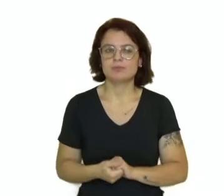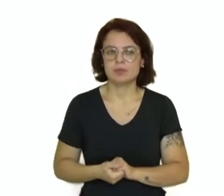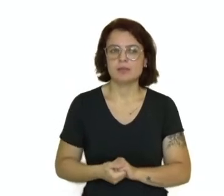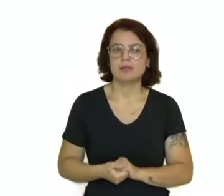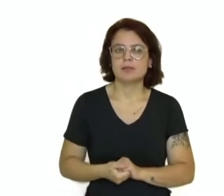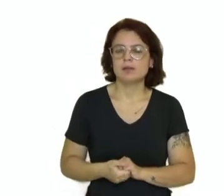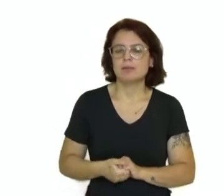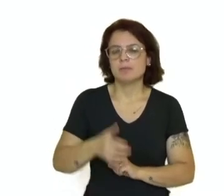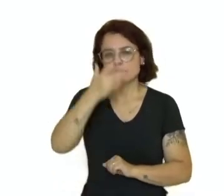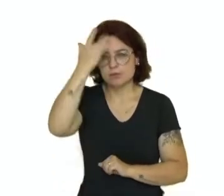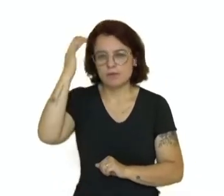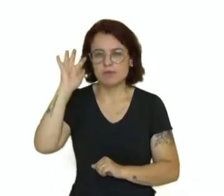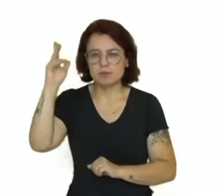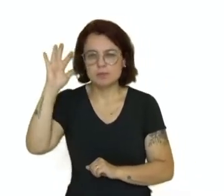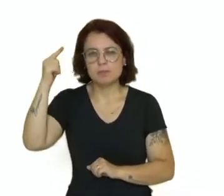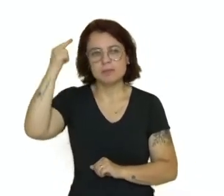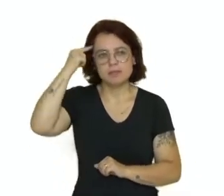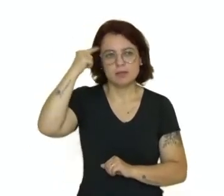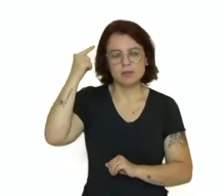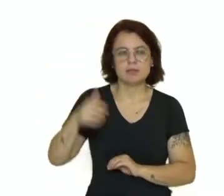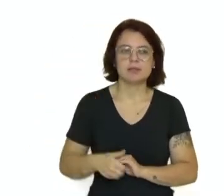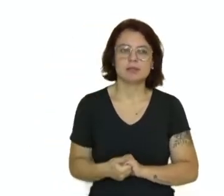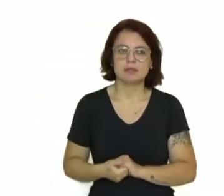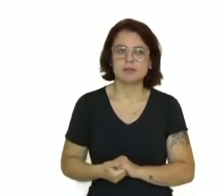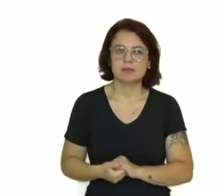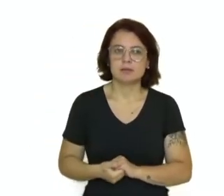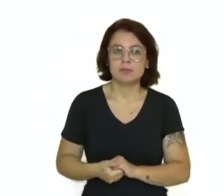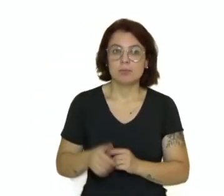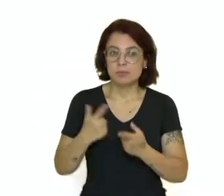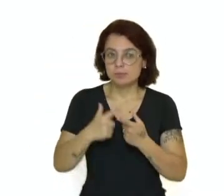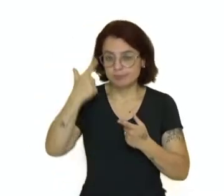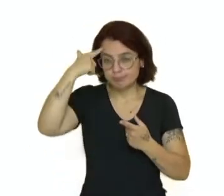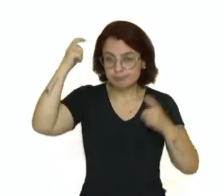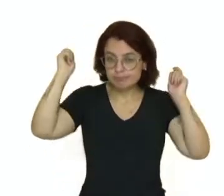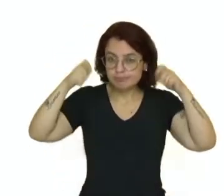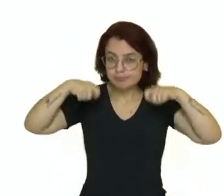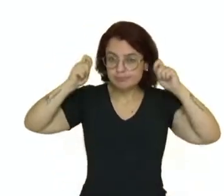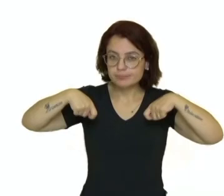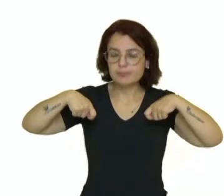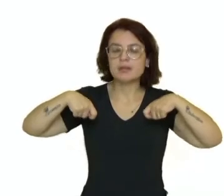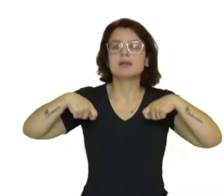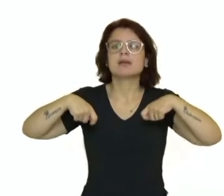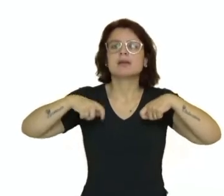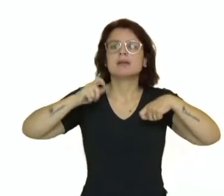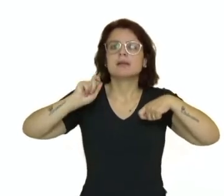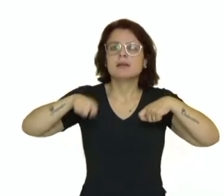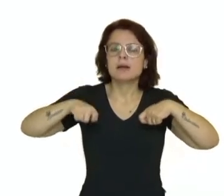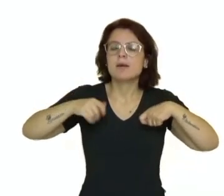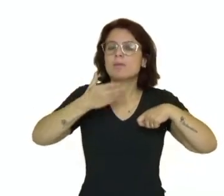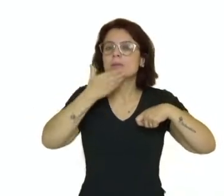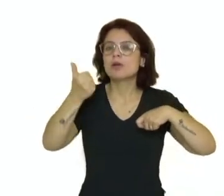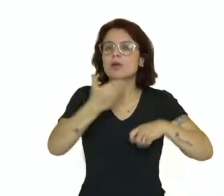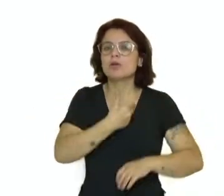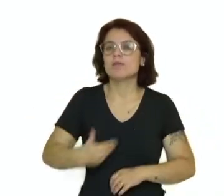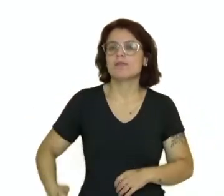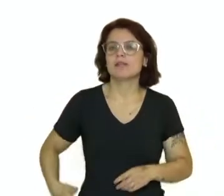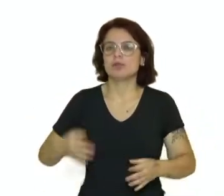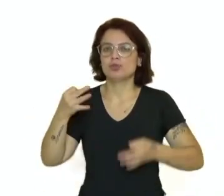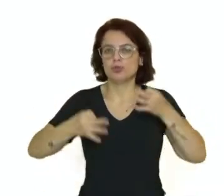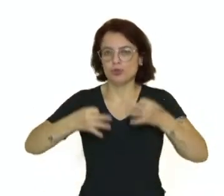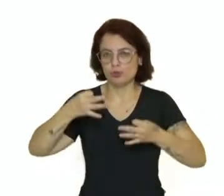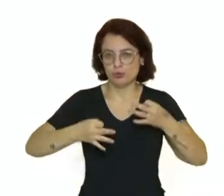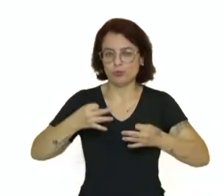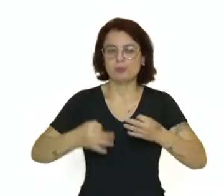os filósofos, vão ser os pensadores, pois a capacidade racional e intelecto os levaria a um modo de governo justo e